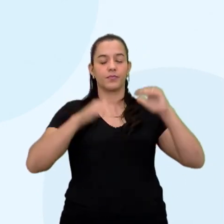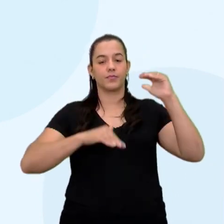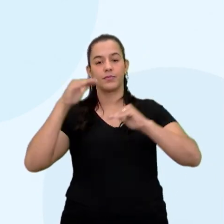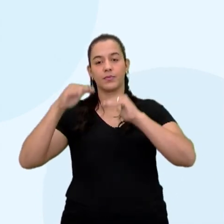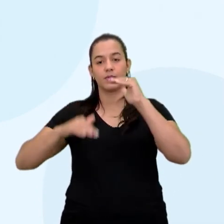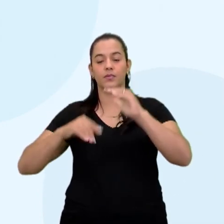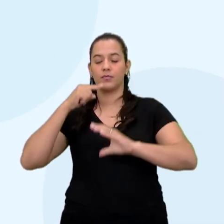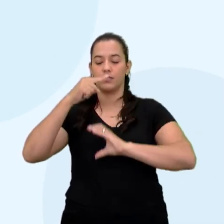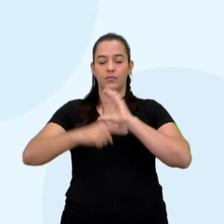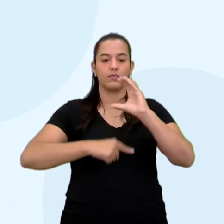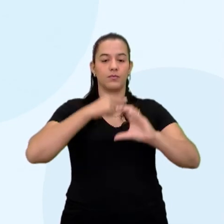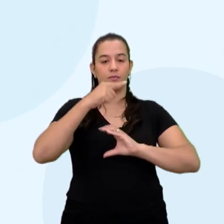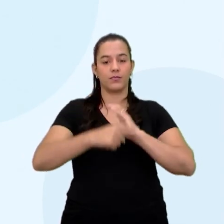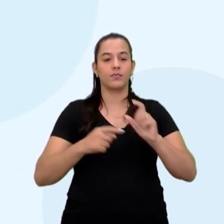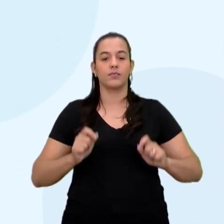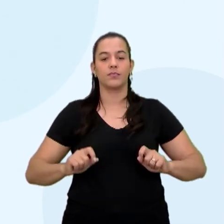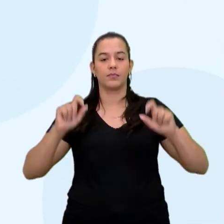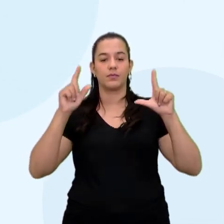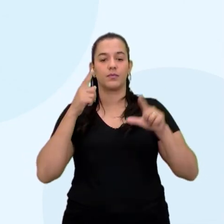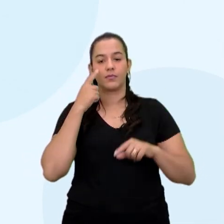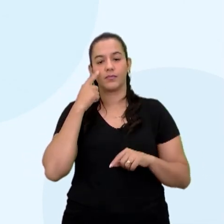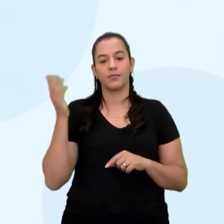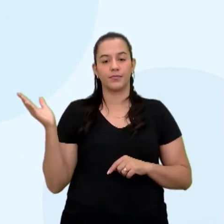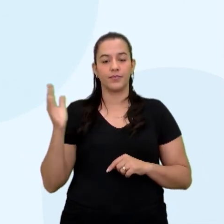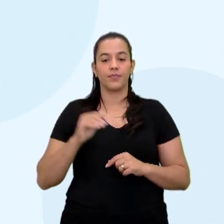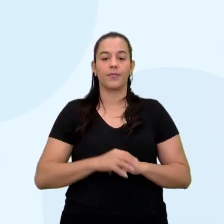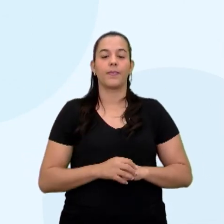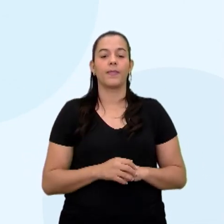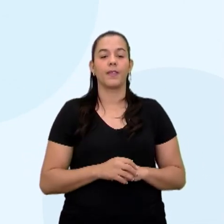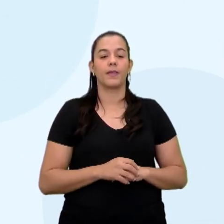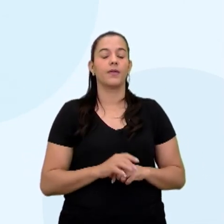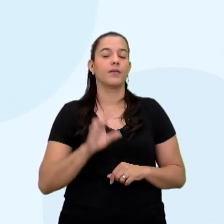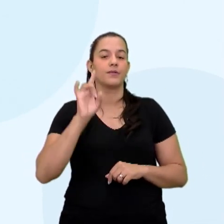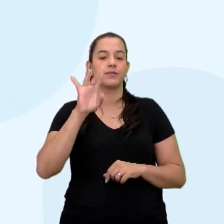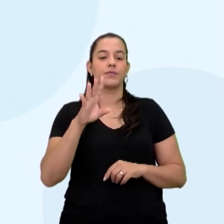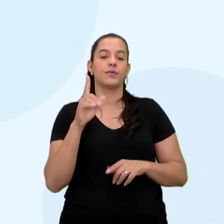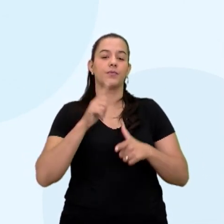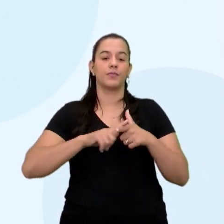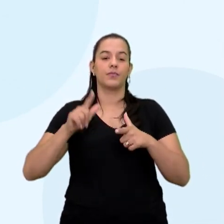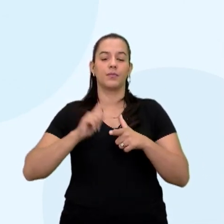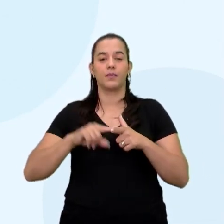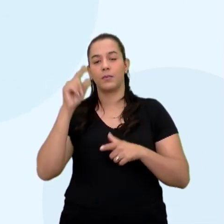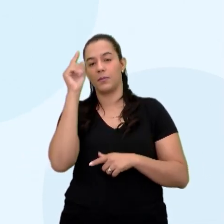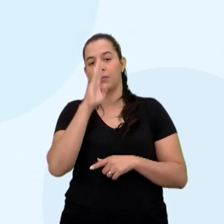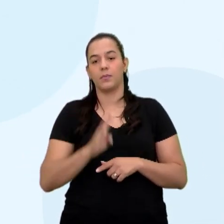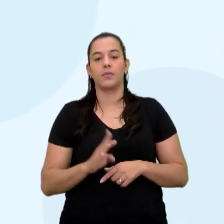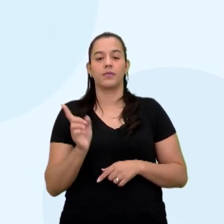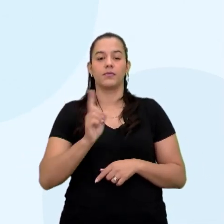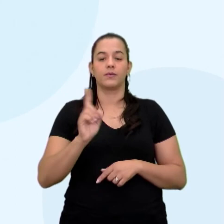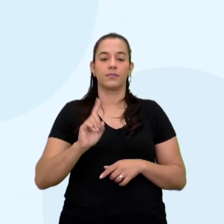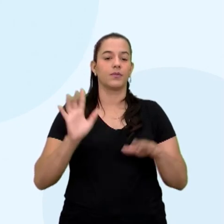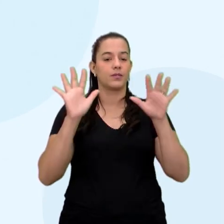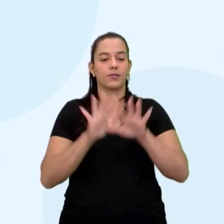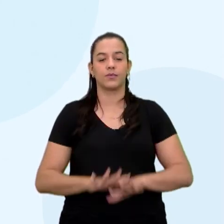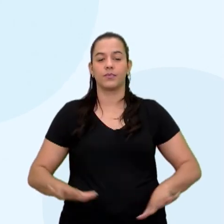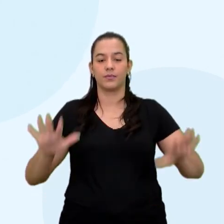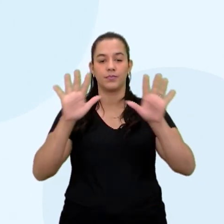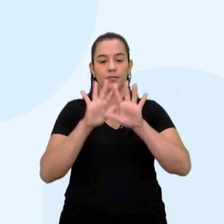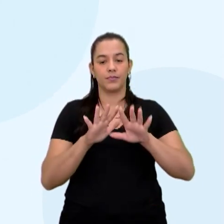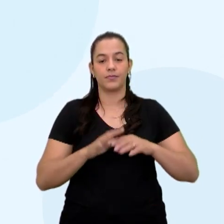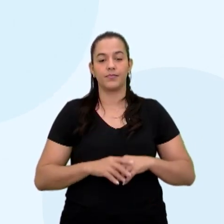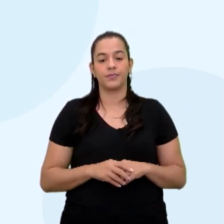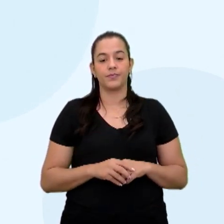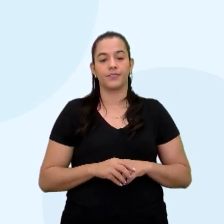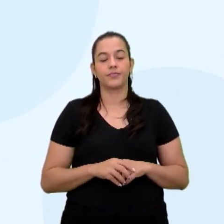econômica global, já pode aí colocar na próxima, e aí mostra que não é só problema do Brasil, né? O problema aí é generalizado, né? Então,